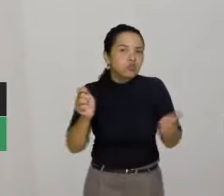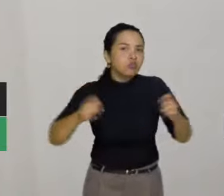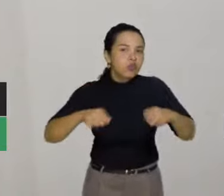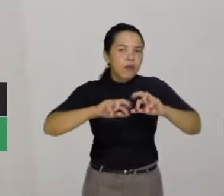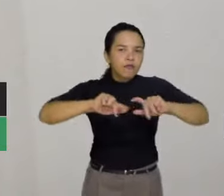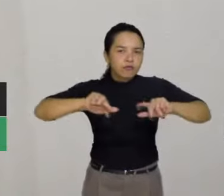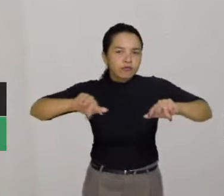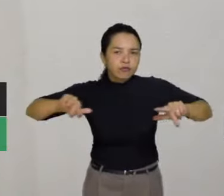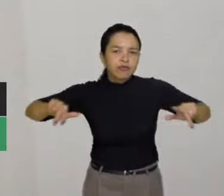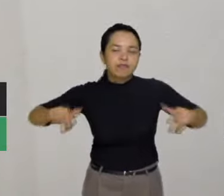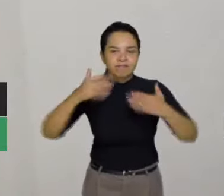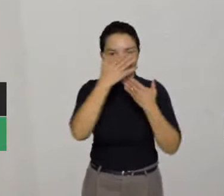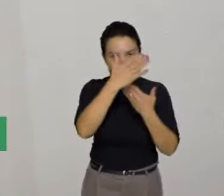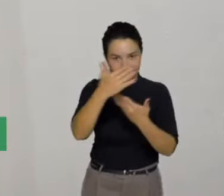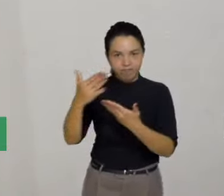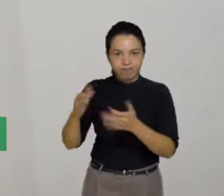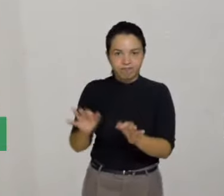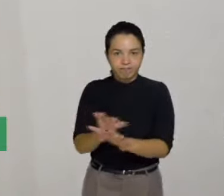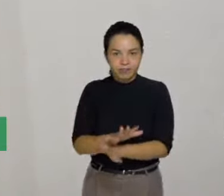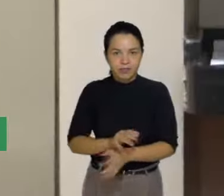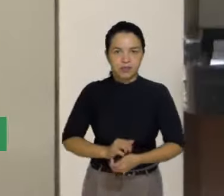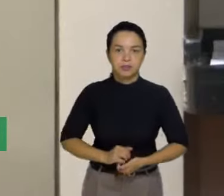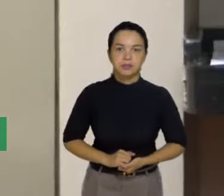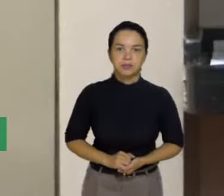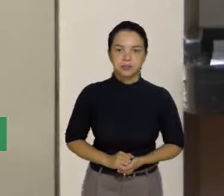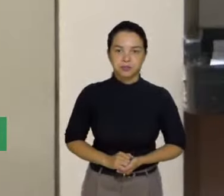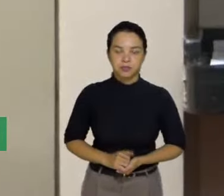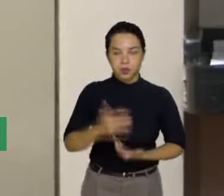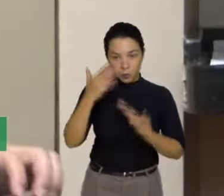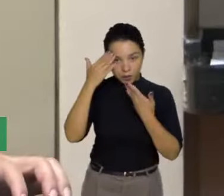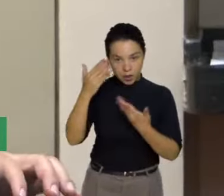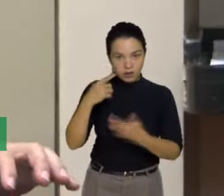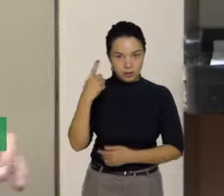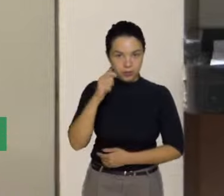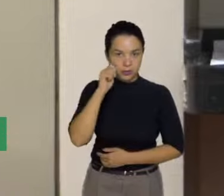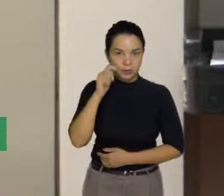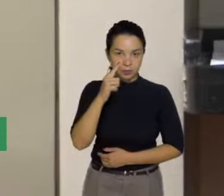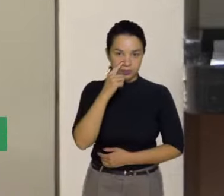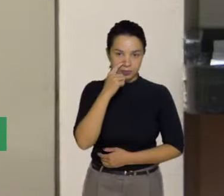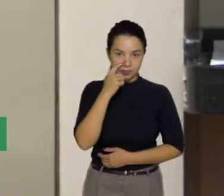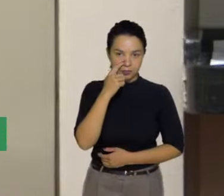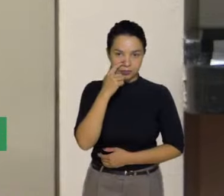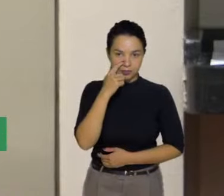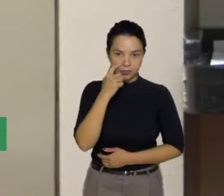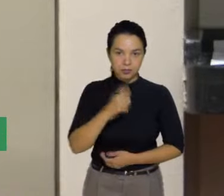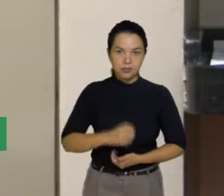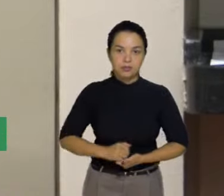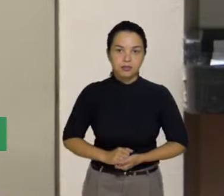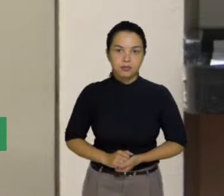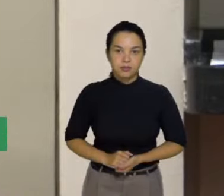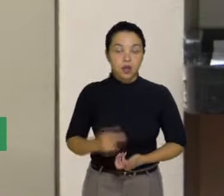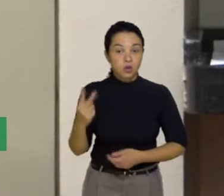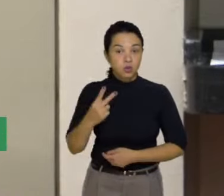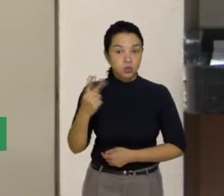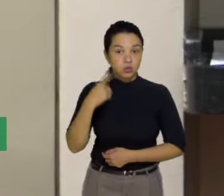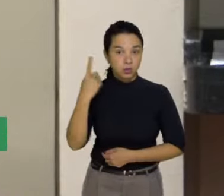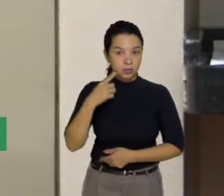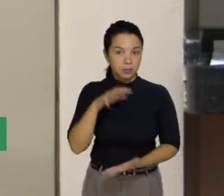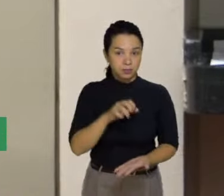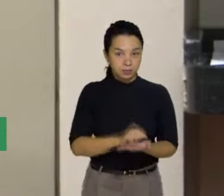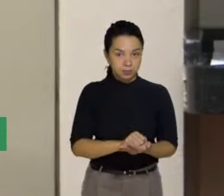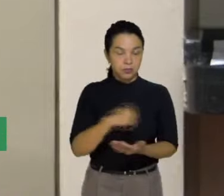e senhores. Seria isso, senhor presidente. Obrigado. Obrigado, deputado Antídio. Segundo deputado inscrito, deputado